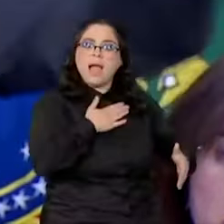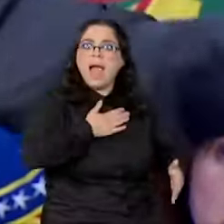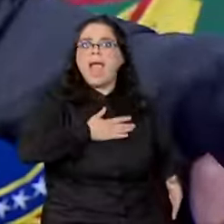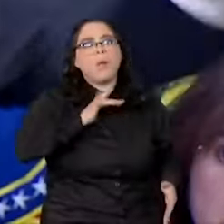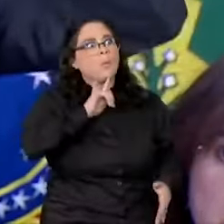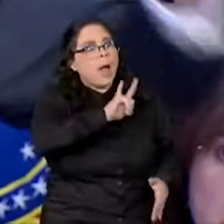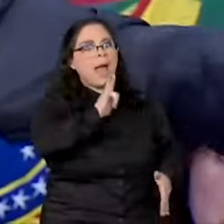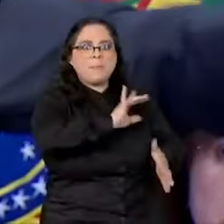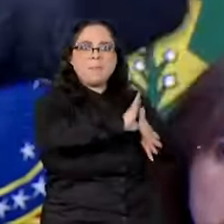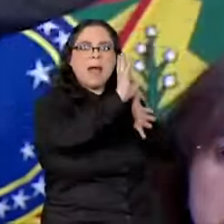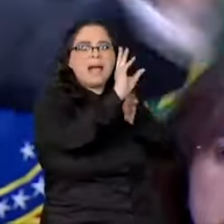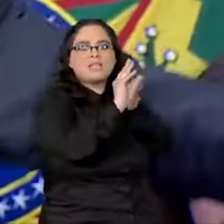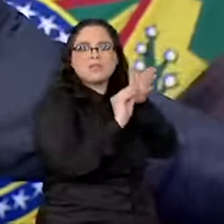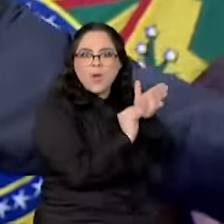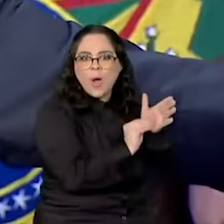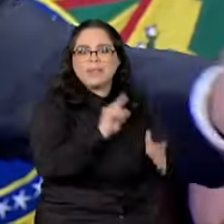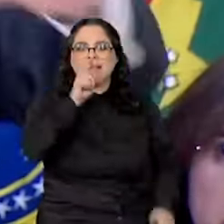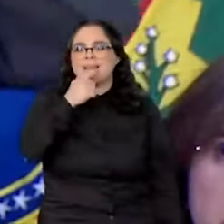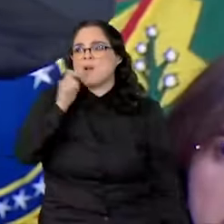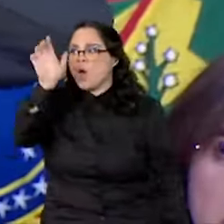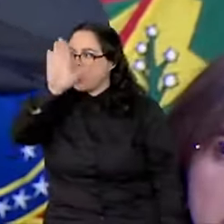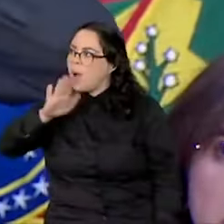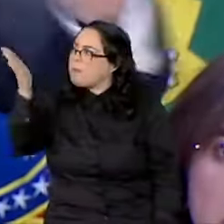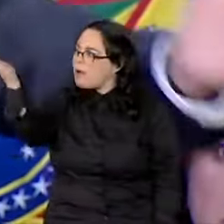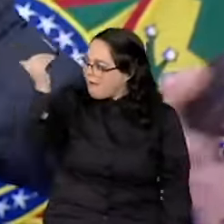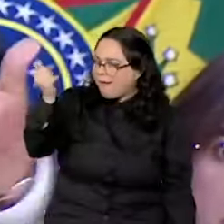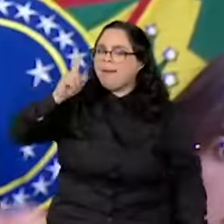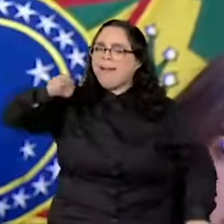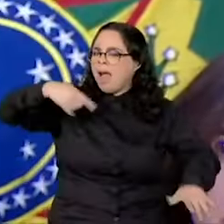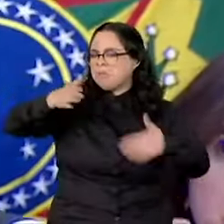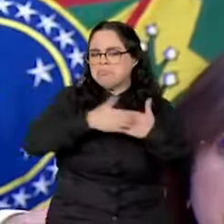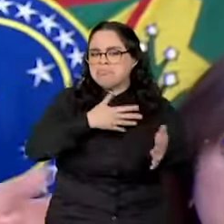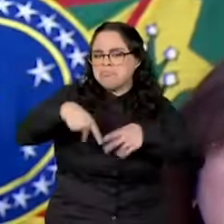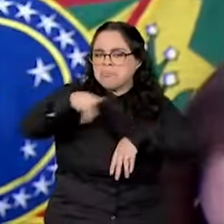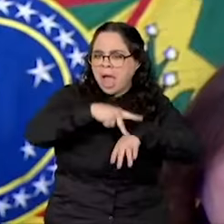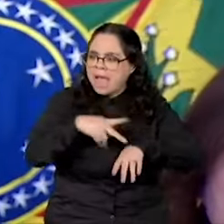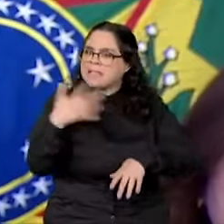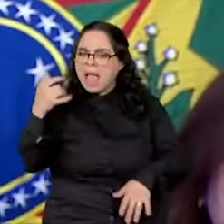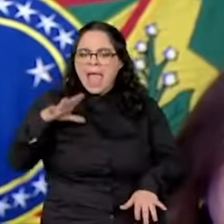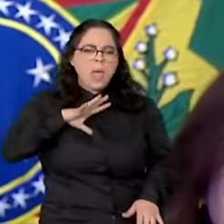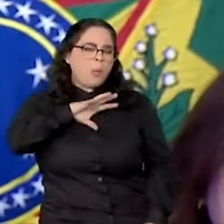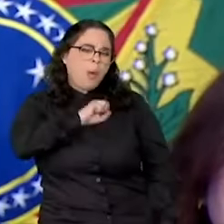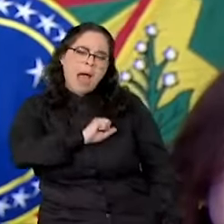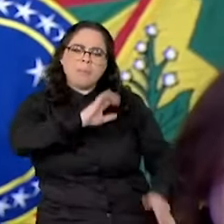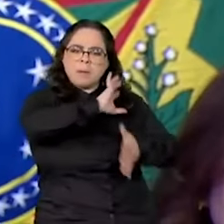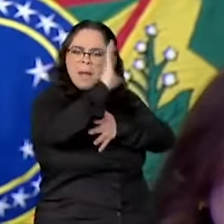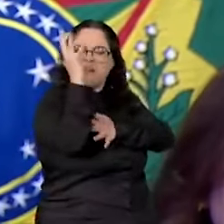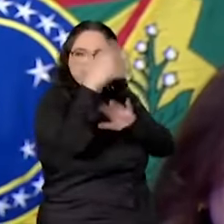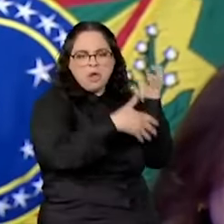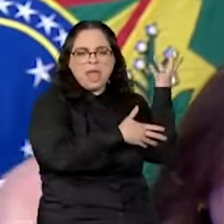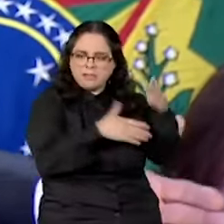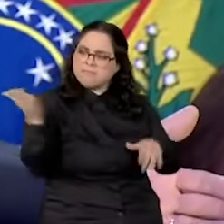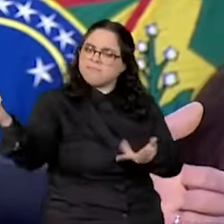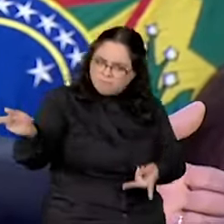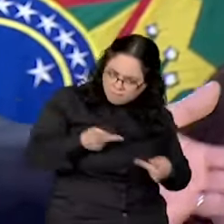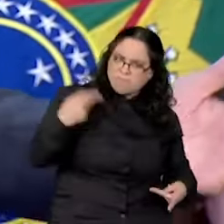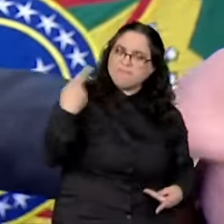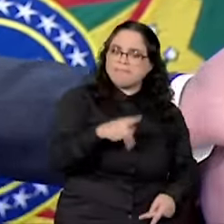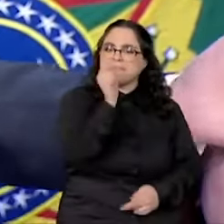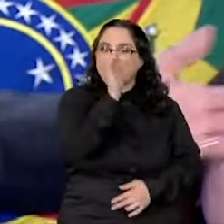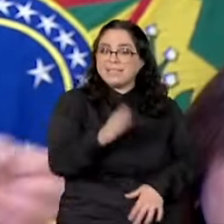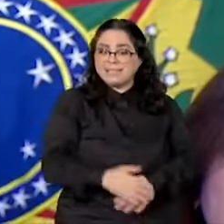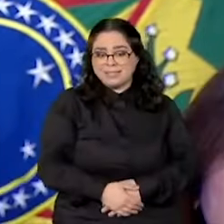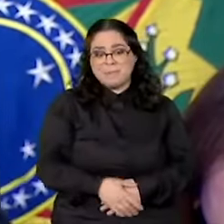ama a Amazônia lá na Europa, lá no Ocidente, para visitar o Brasil. Mas tem que ter